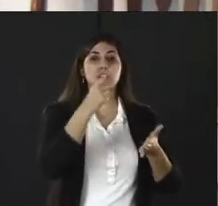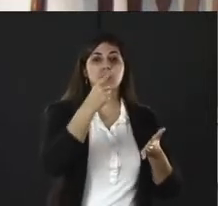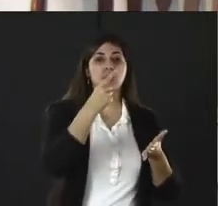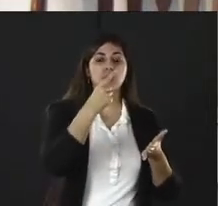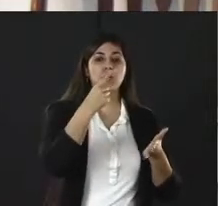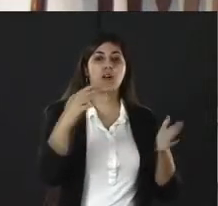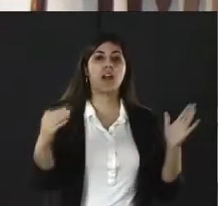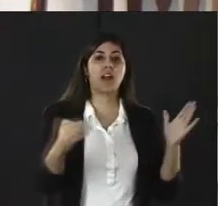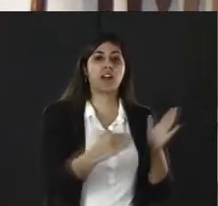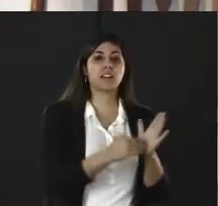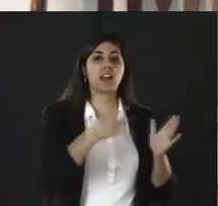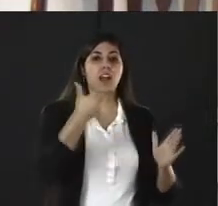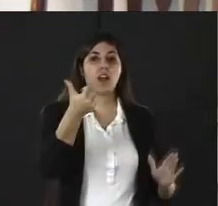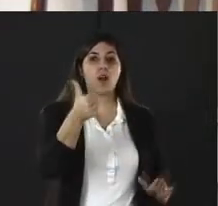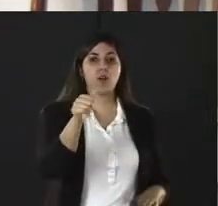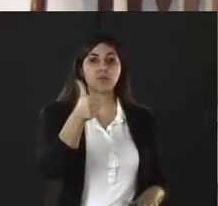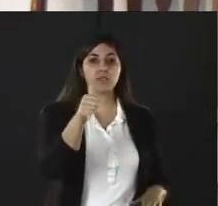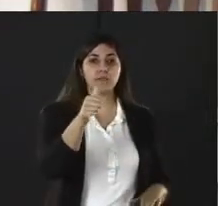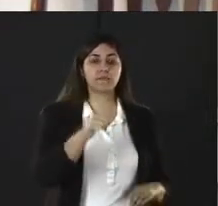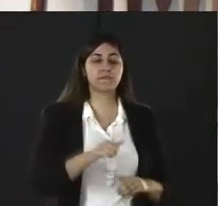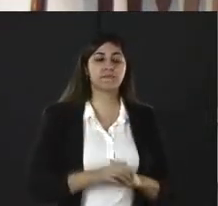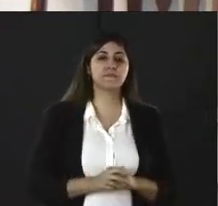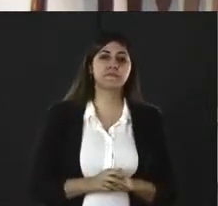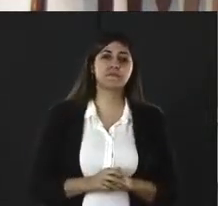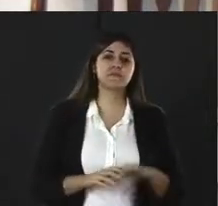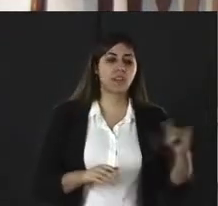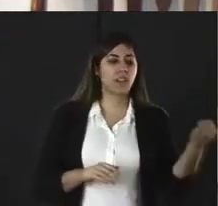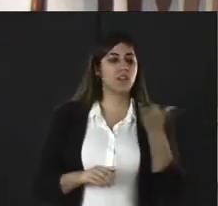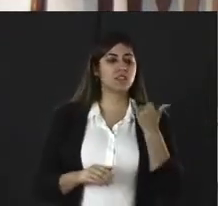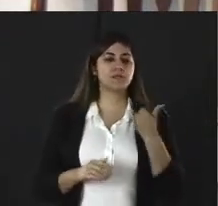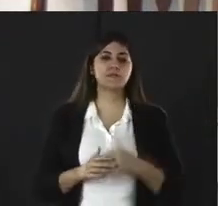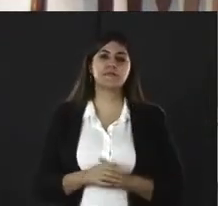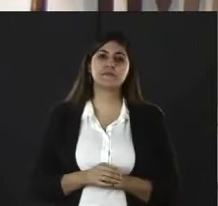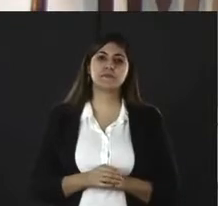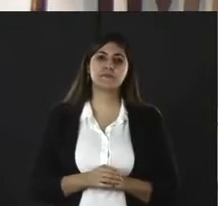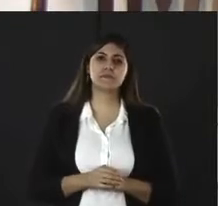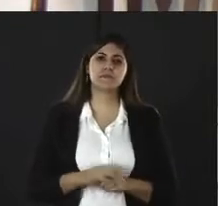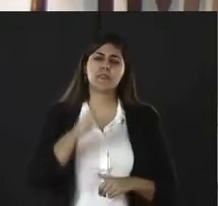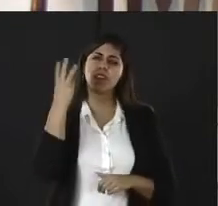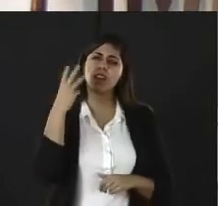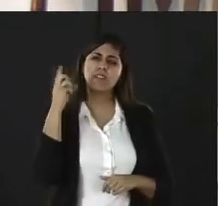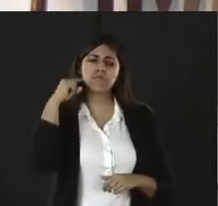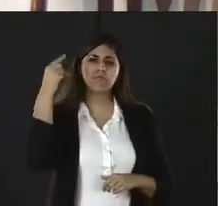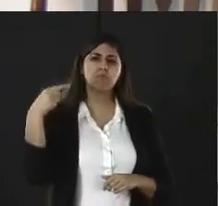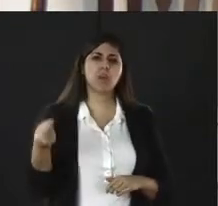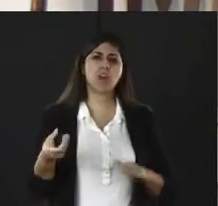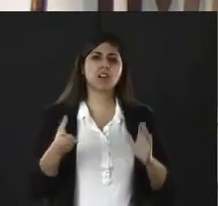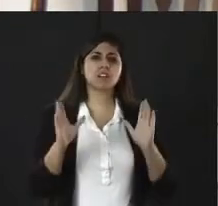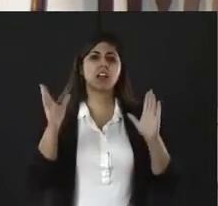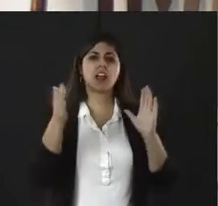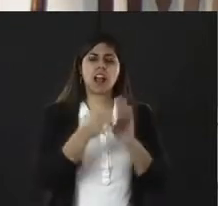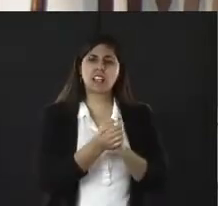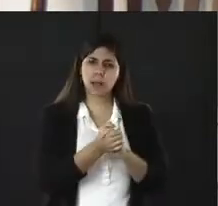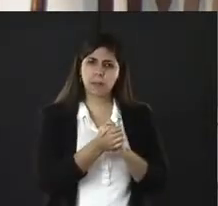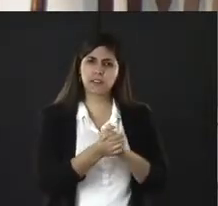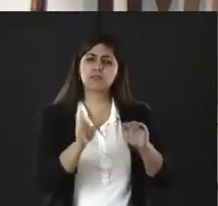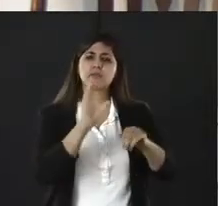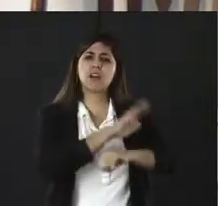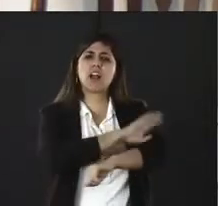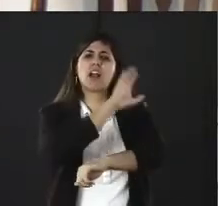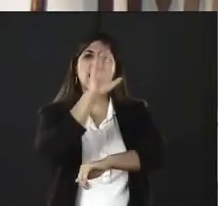21 a 11 três dias depois houve um casamento em caná da galiléia